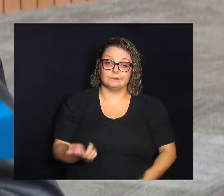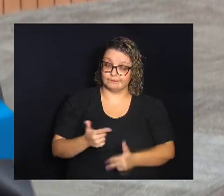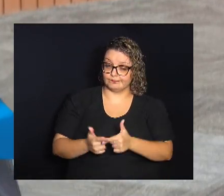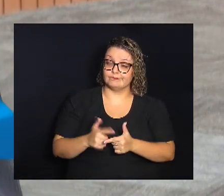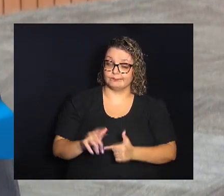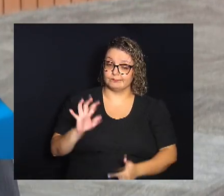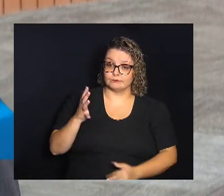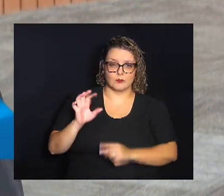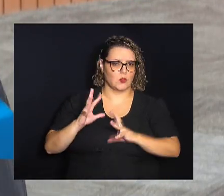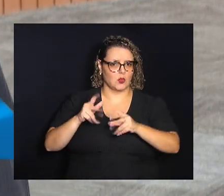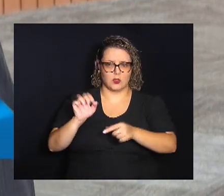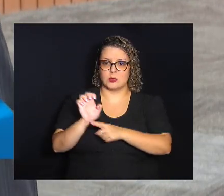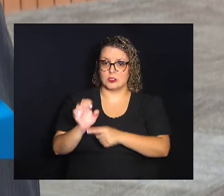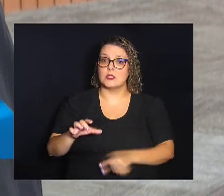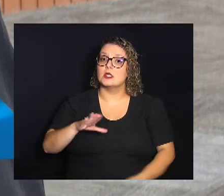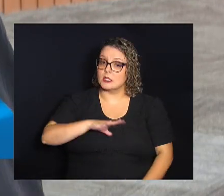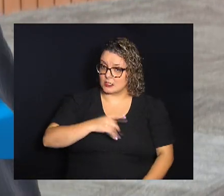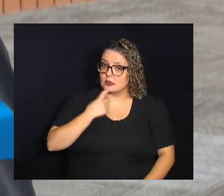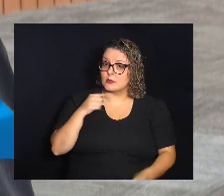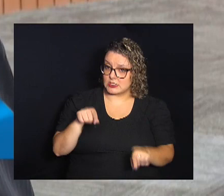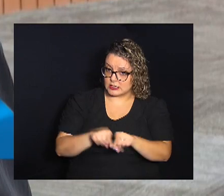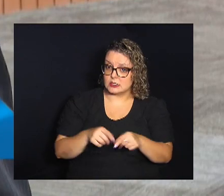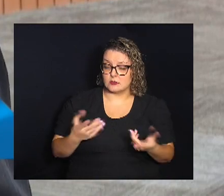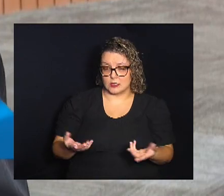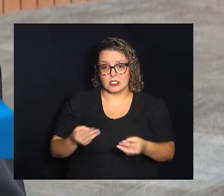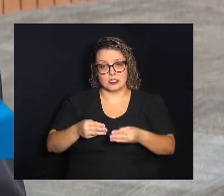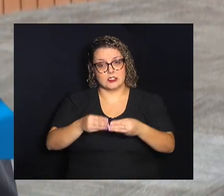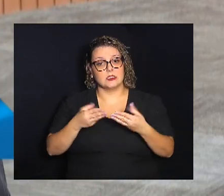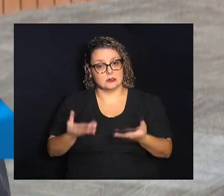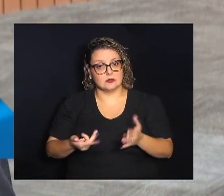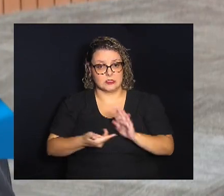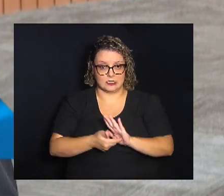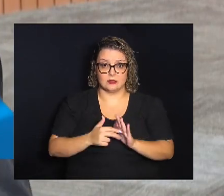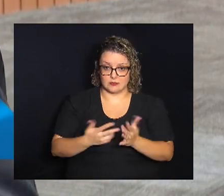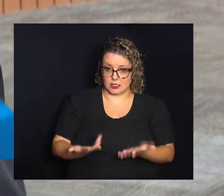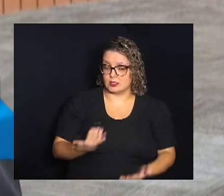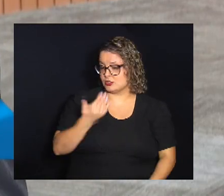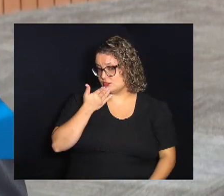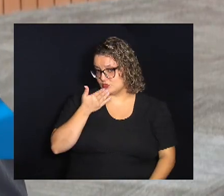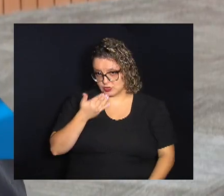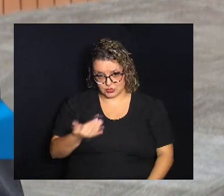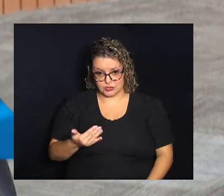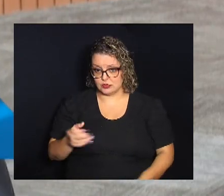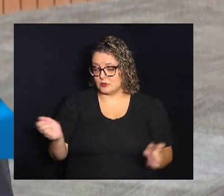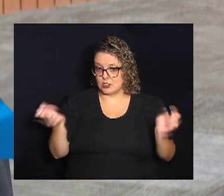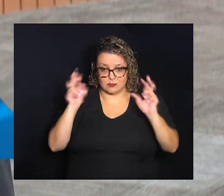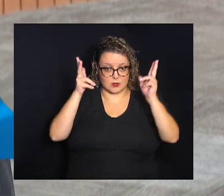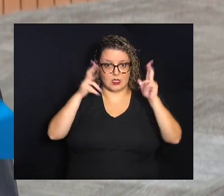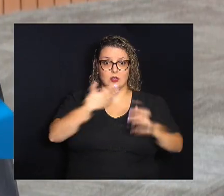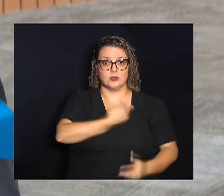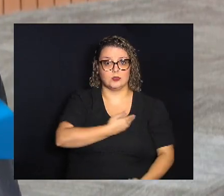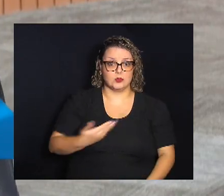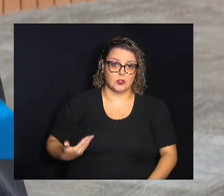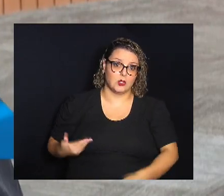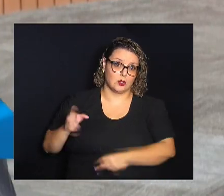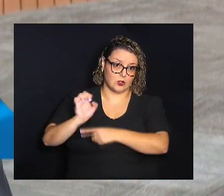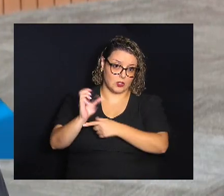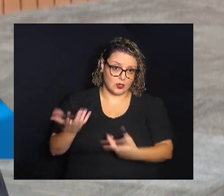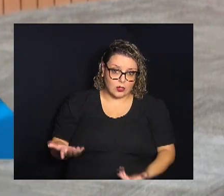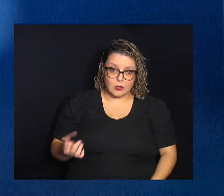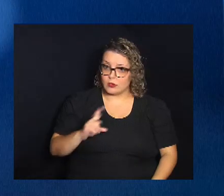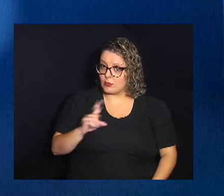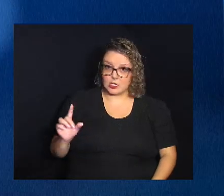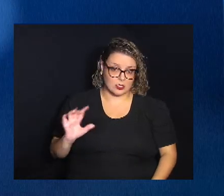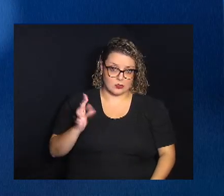estado inteiro, ocorreu aqui em Campinas também, e essa moção é no sentido de apelar, de chamar a atenção do governo do estado para que isso não